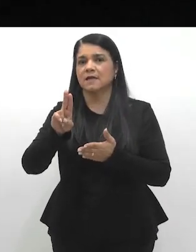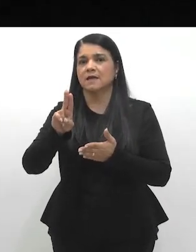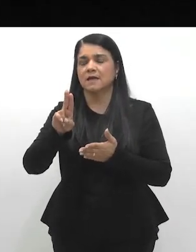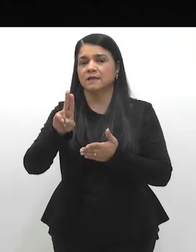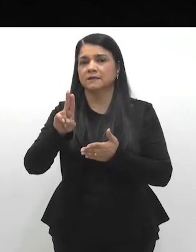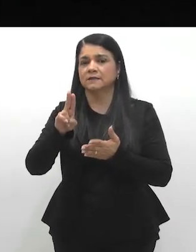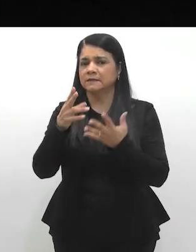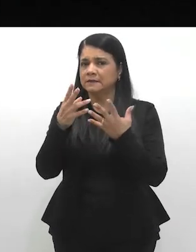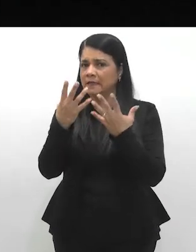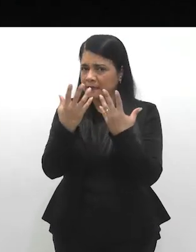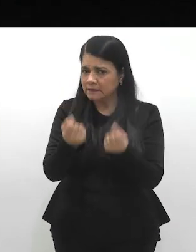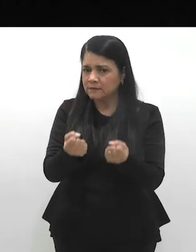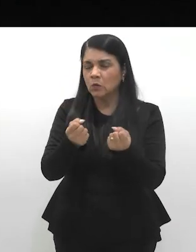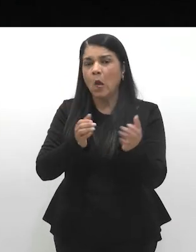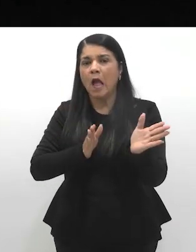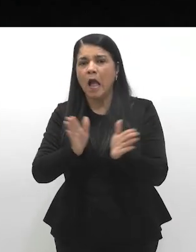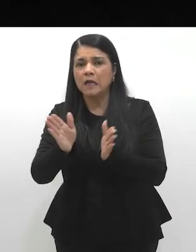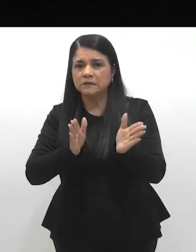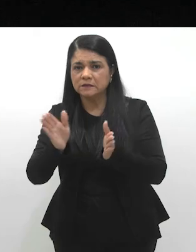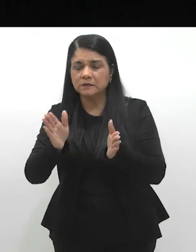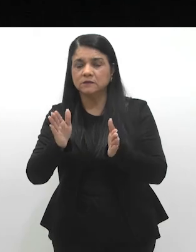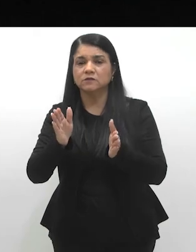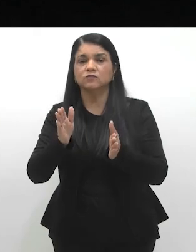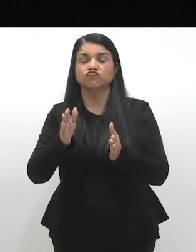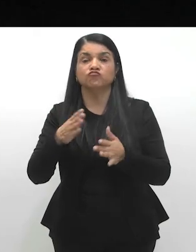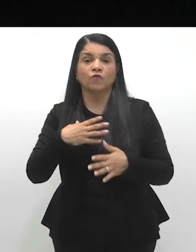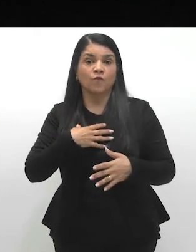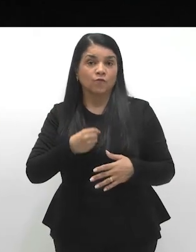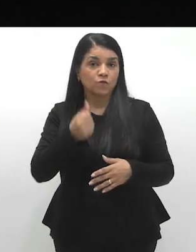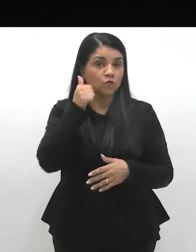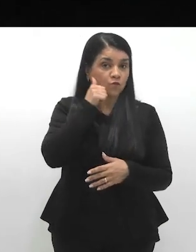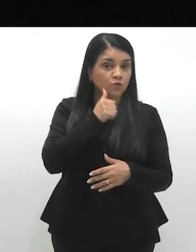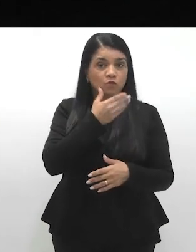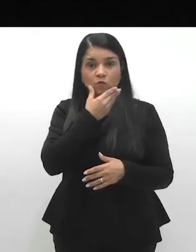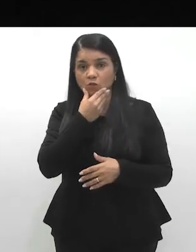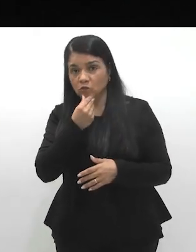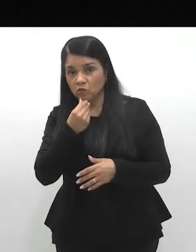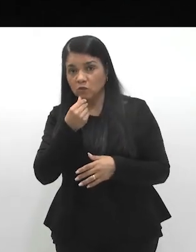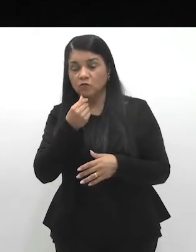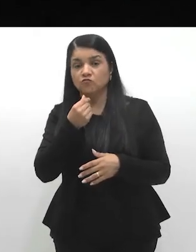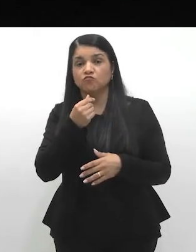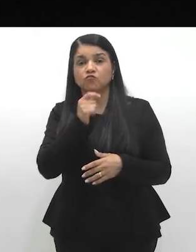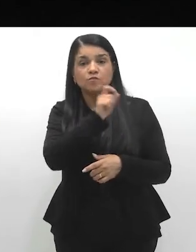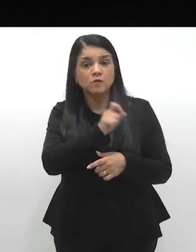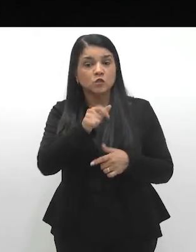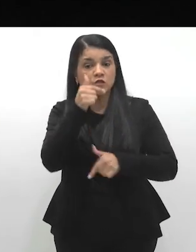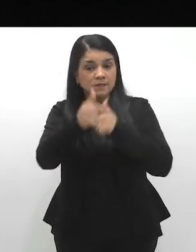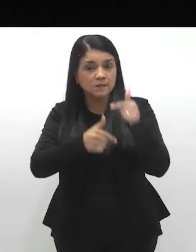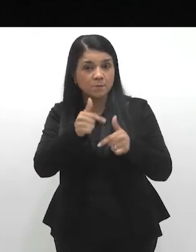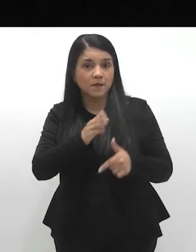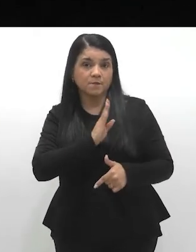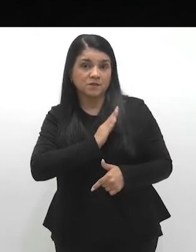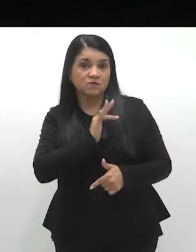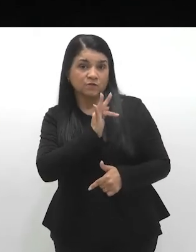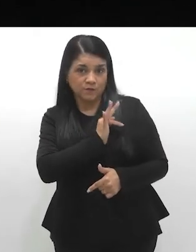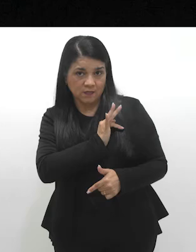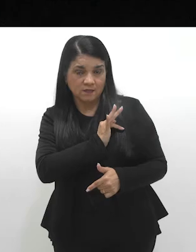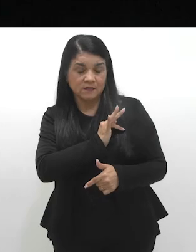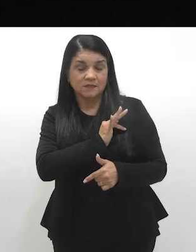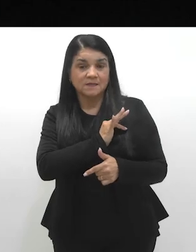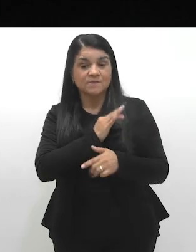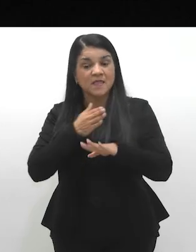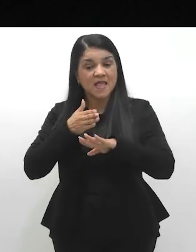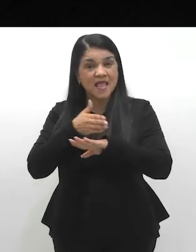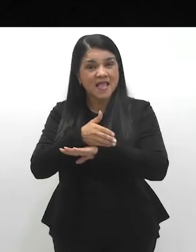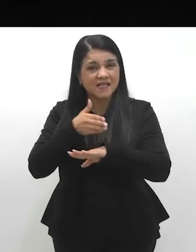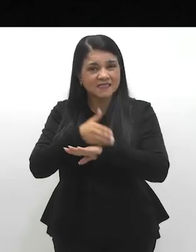tenha acesso aos filhos e filhas de trabalhadores e trabalhadoras. Então, moradores da Baixada Fluminense, da Zona Oeste do Rio de